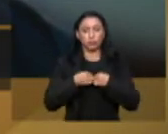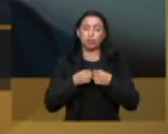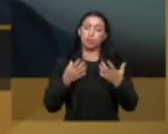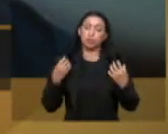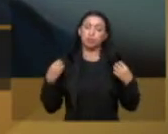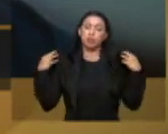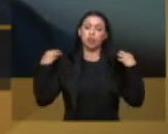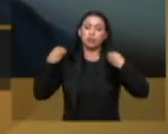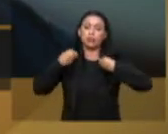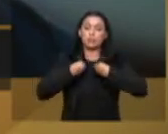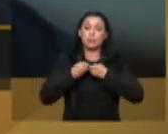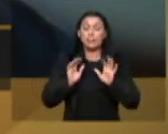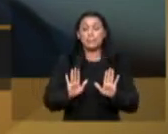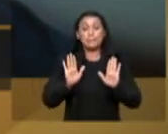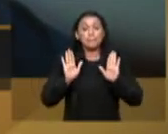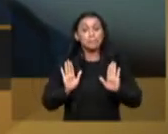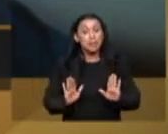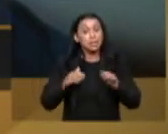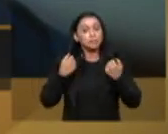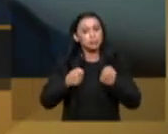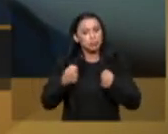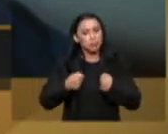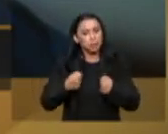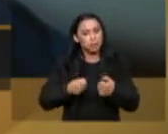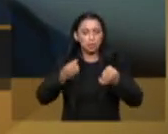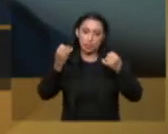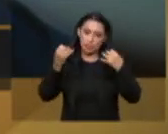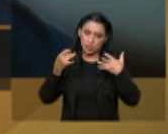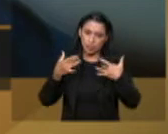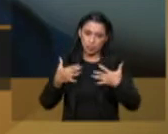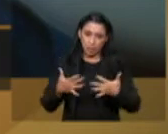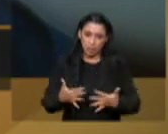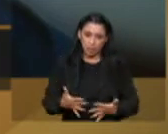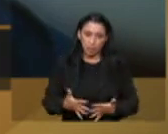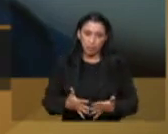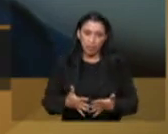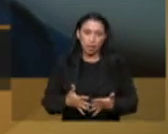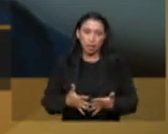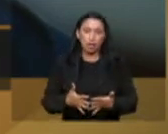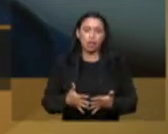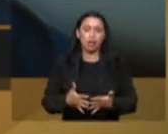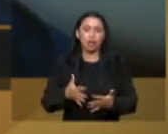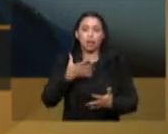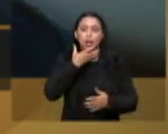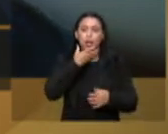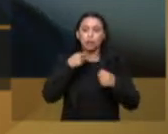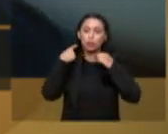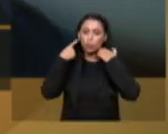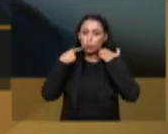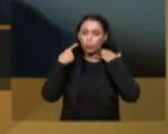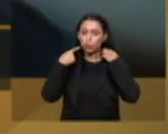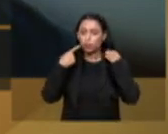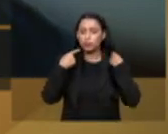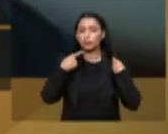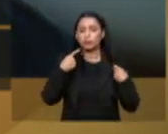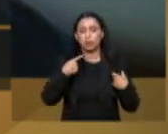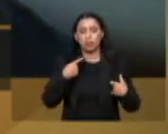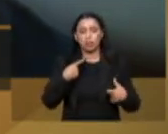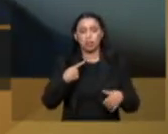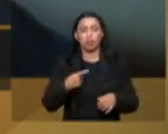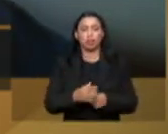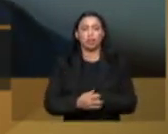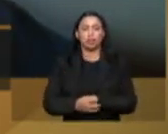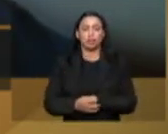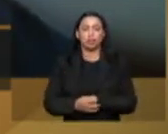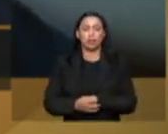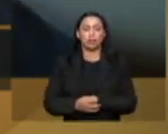usamos. Mas é necessário que se explicite o eminente advogado. Na graça de Vossa